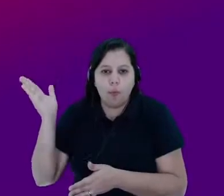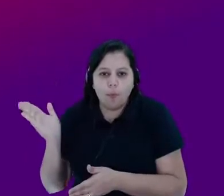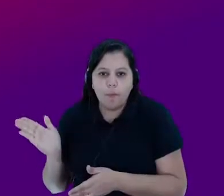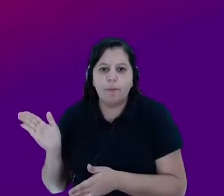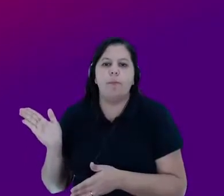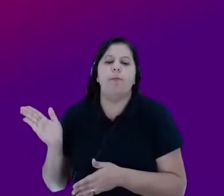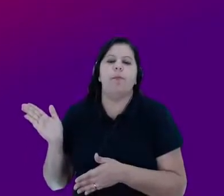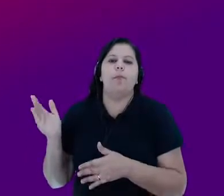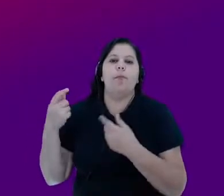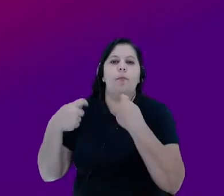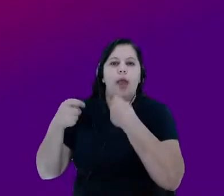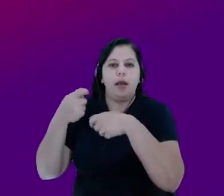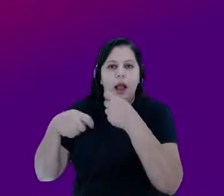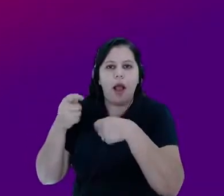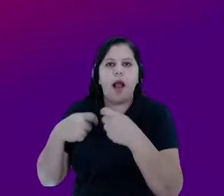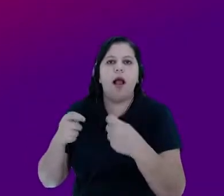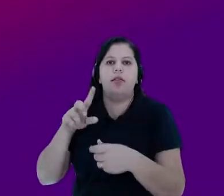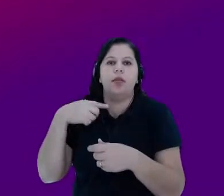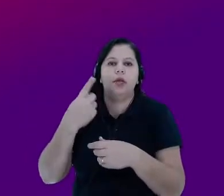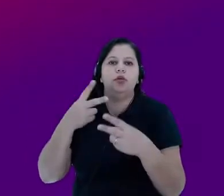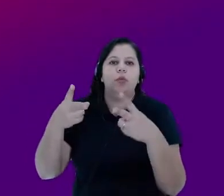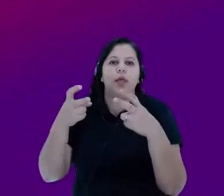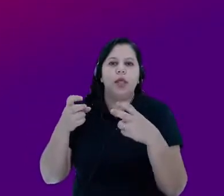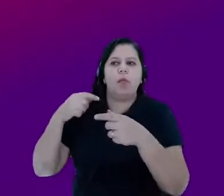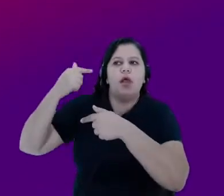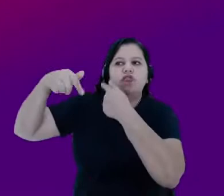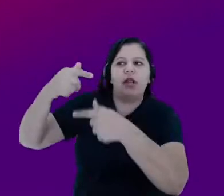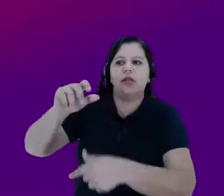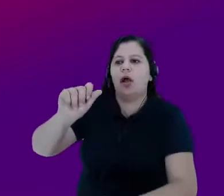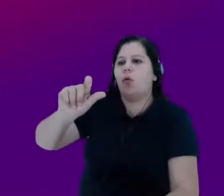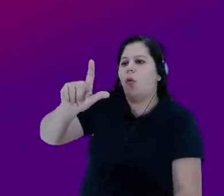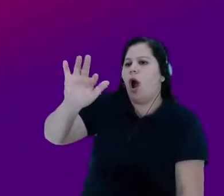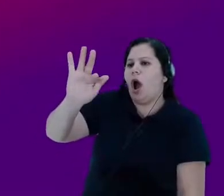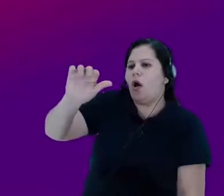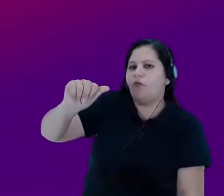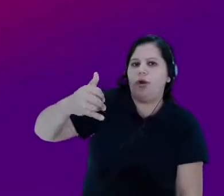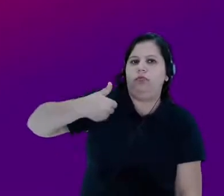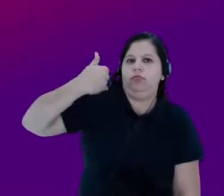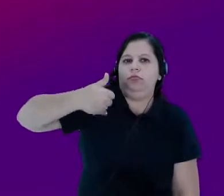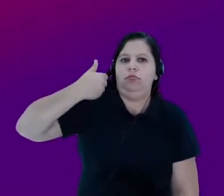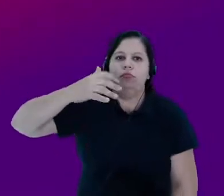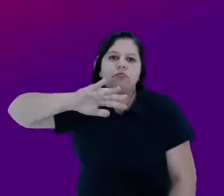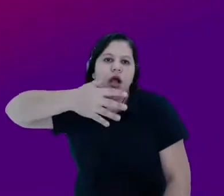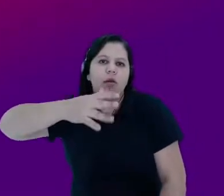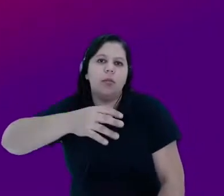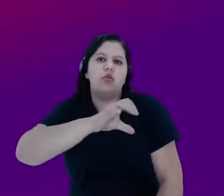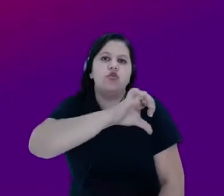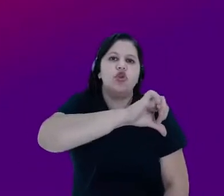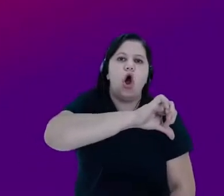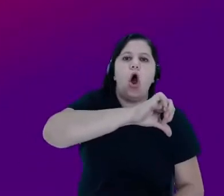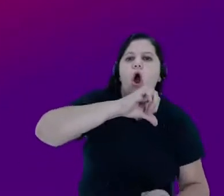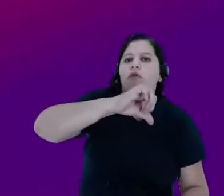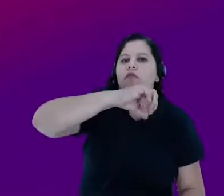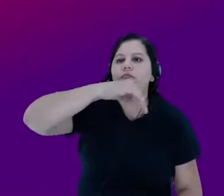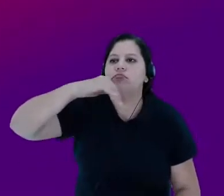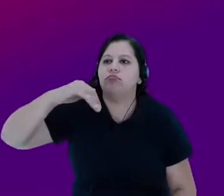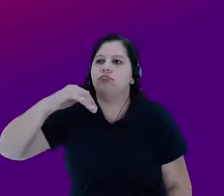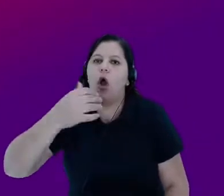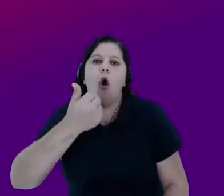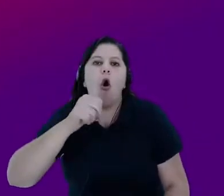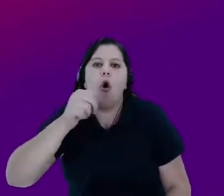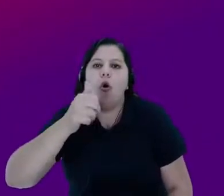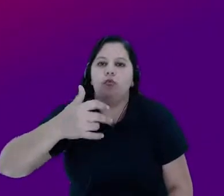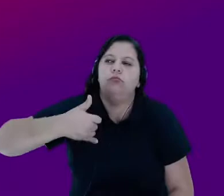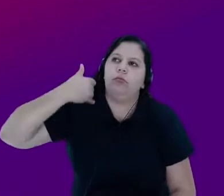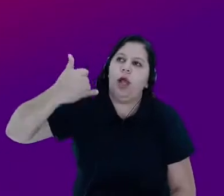que é aquele pessoal que tem em torno aí, hoje em dia, dos seus 9, 11 anos, né? Como é que eles